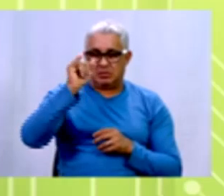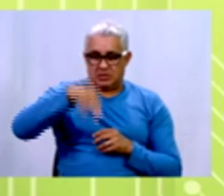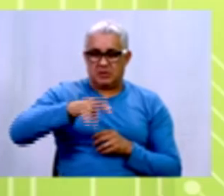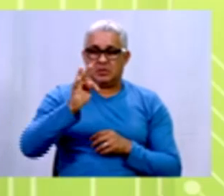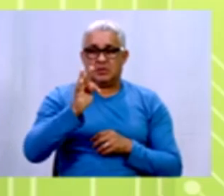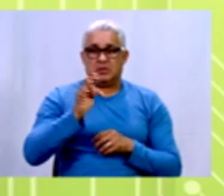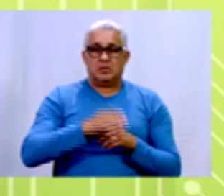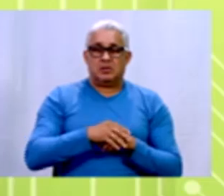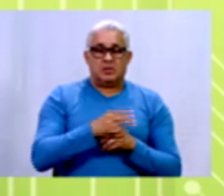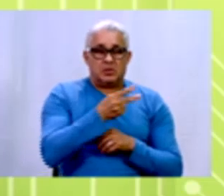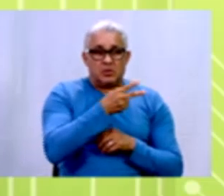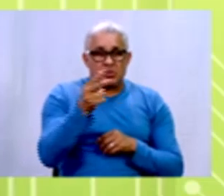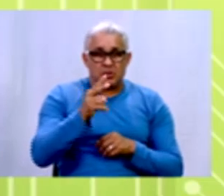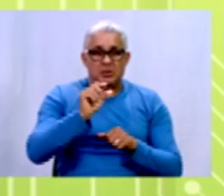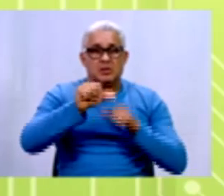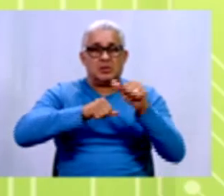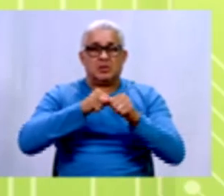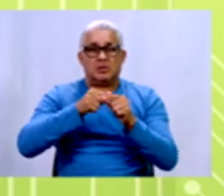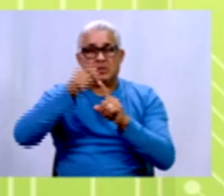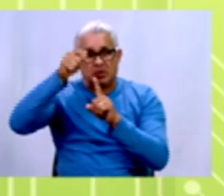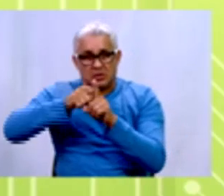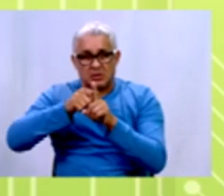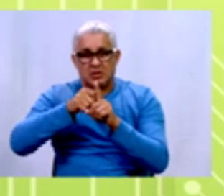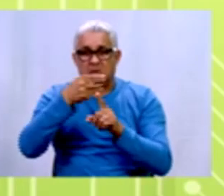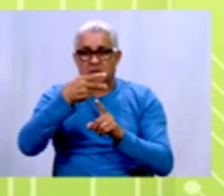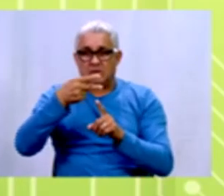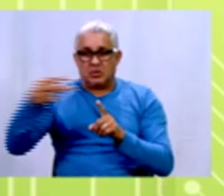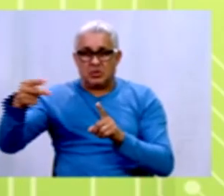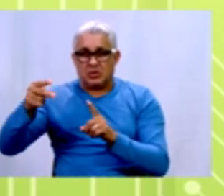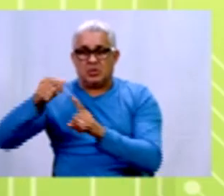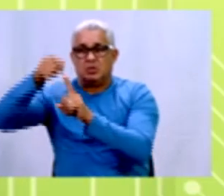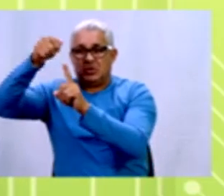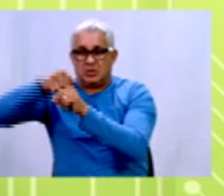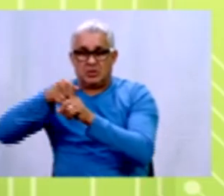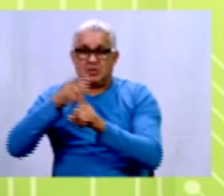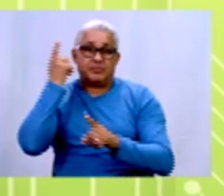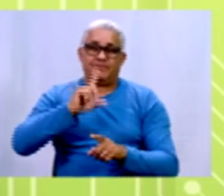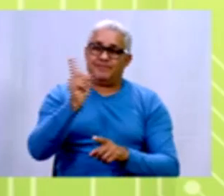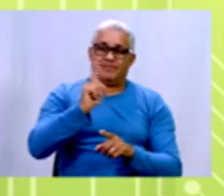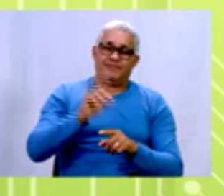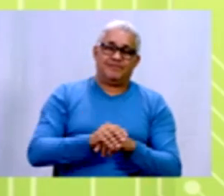e depois de 2, e depois de 4, ela não consegue